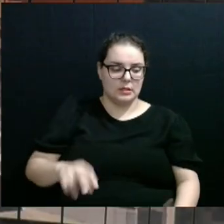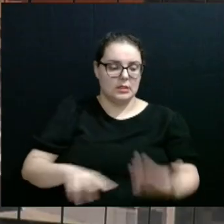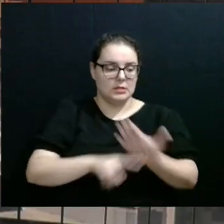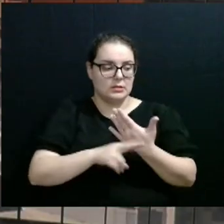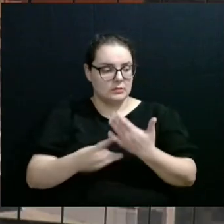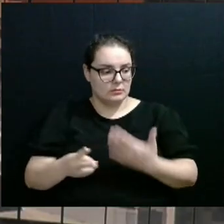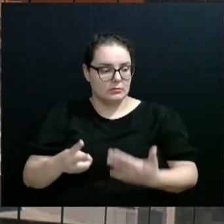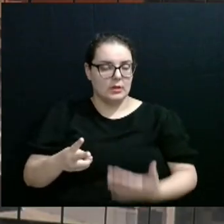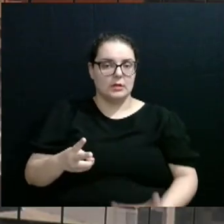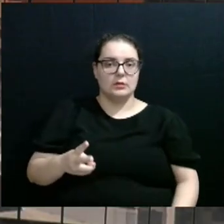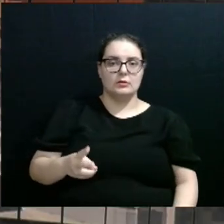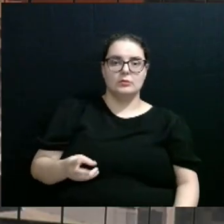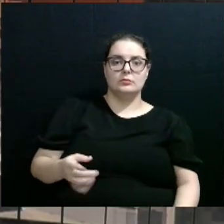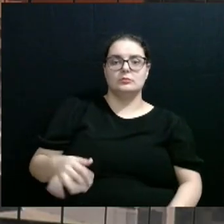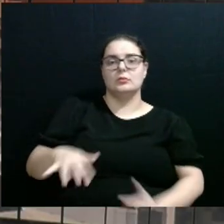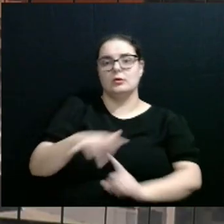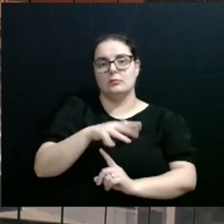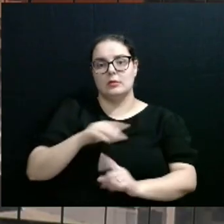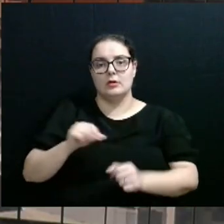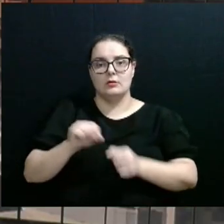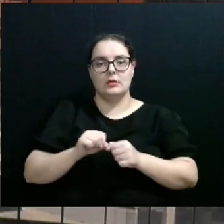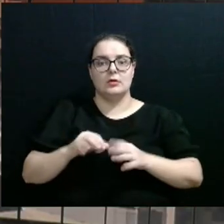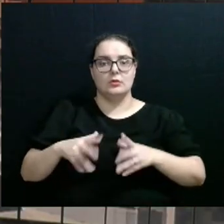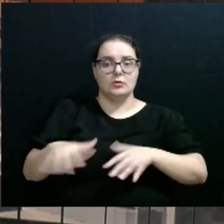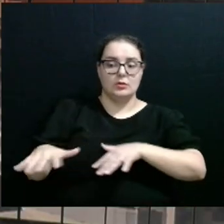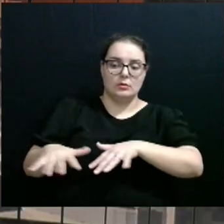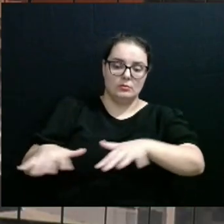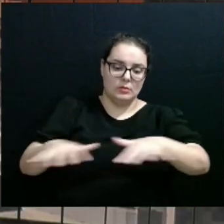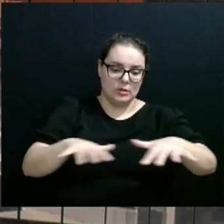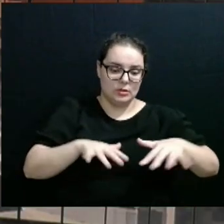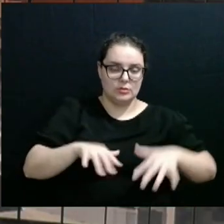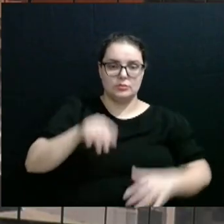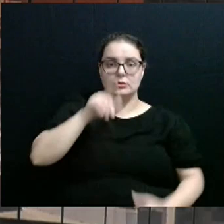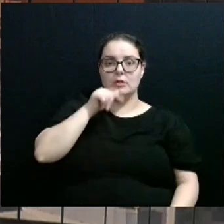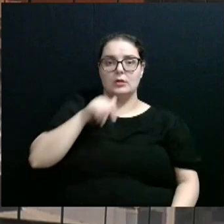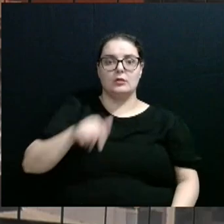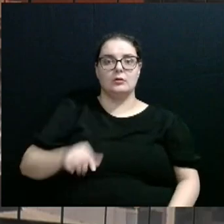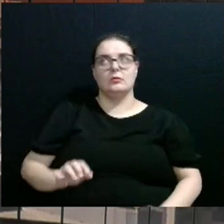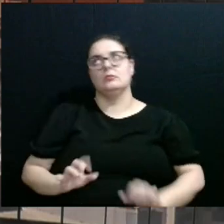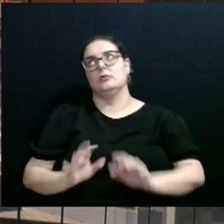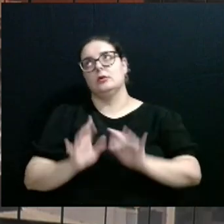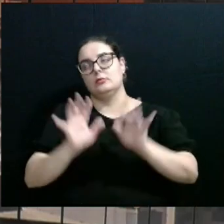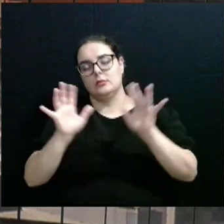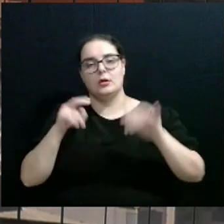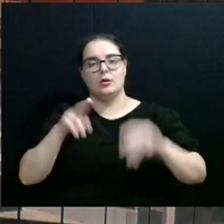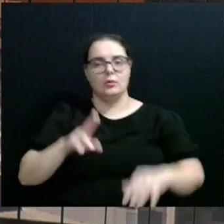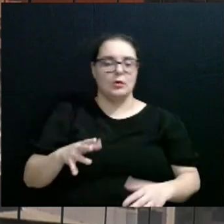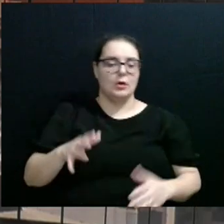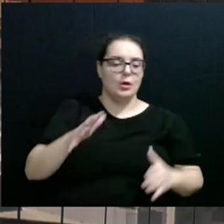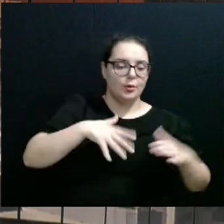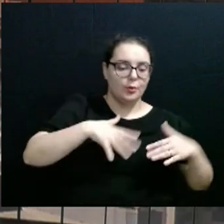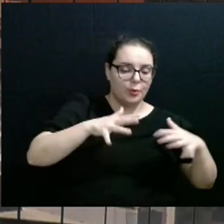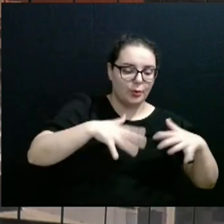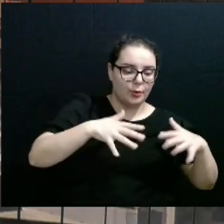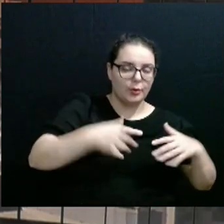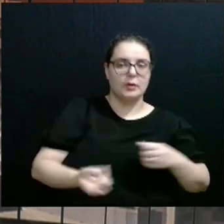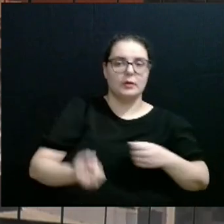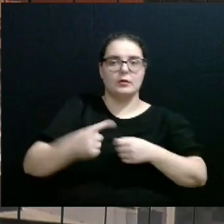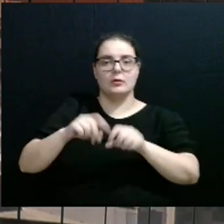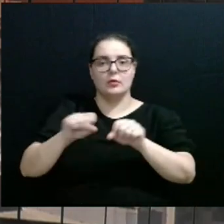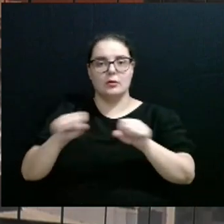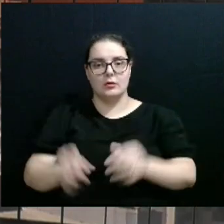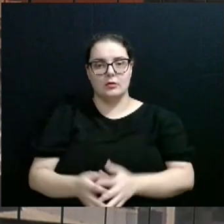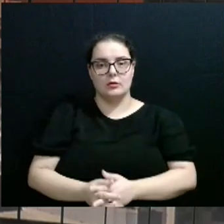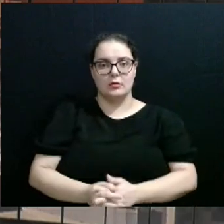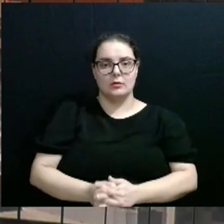ao fazer todo esse movimento dessa água que ou evapora, ou ela é resfriada e volta para o sistema, quais são